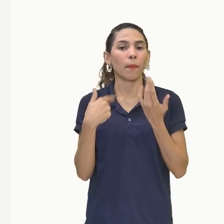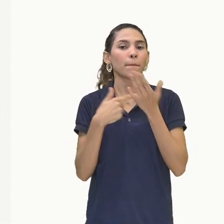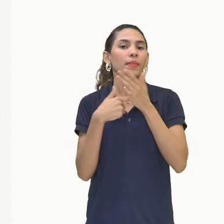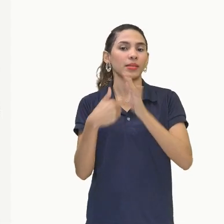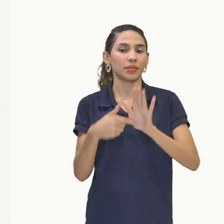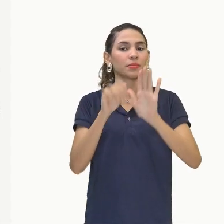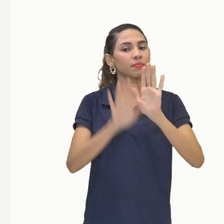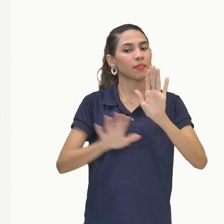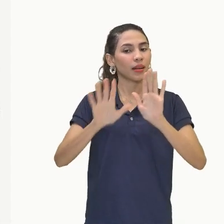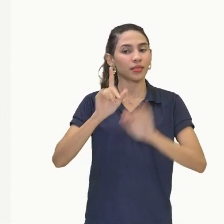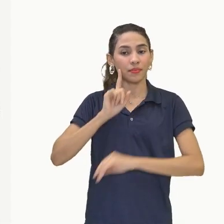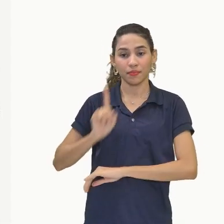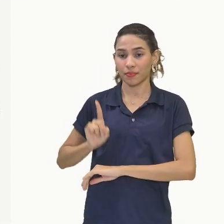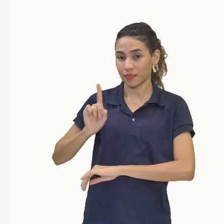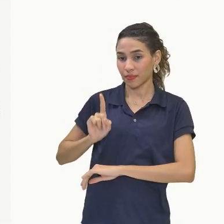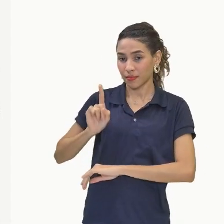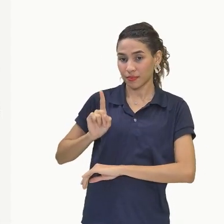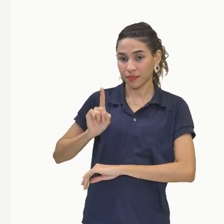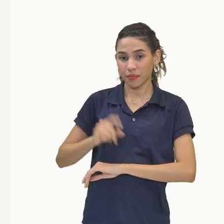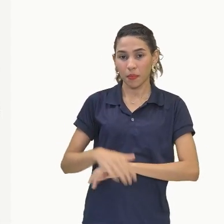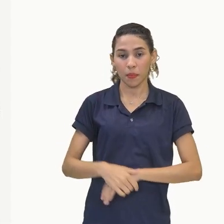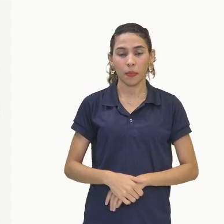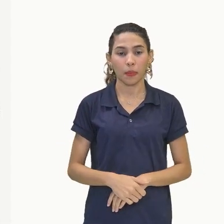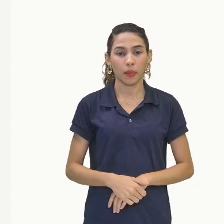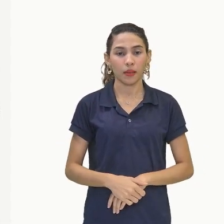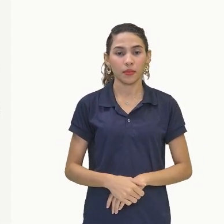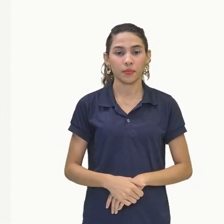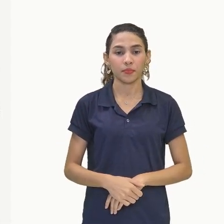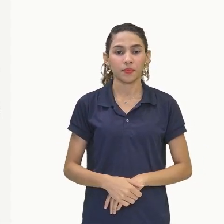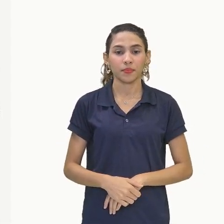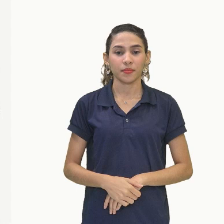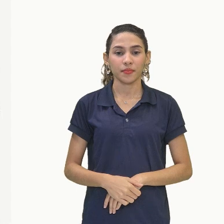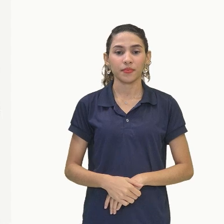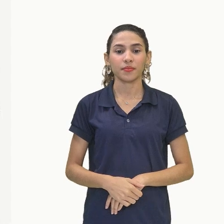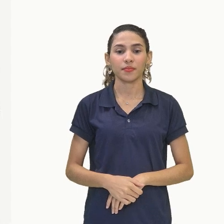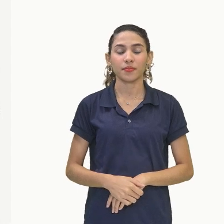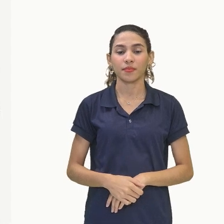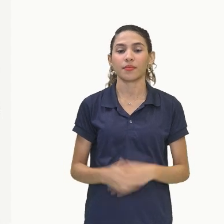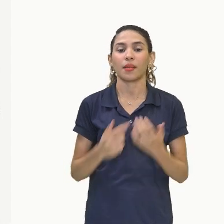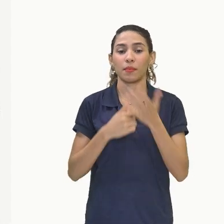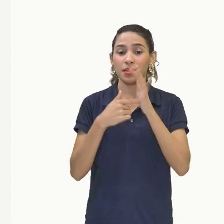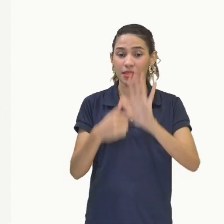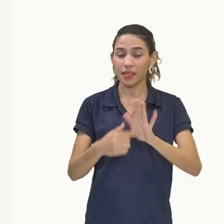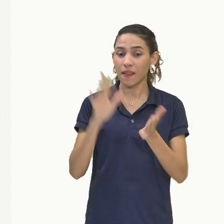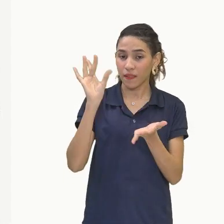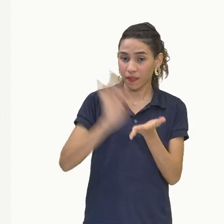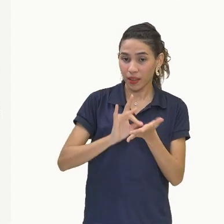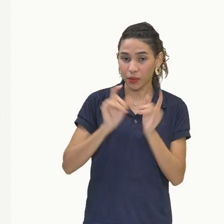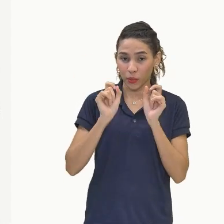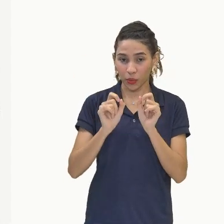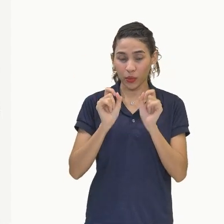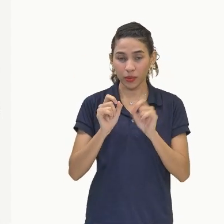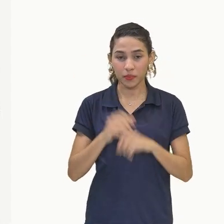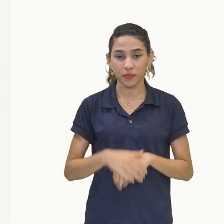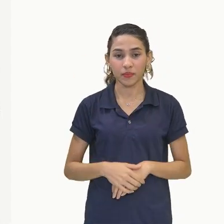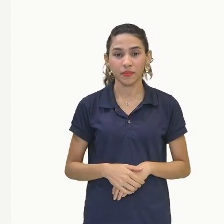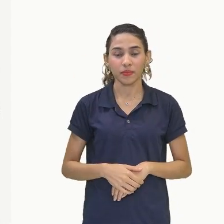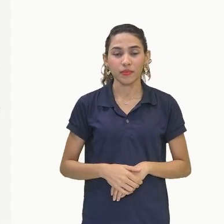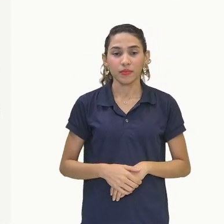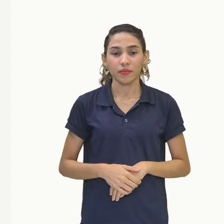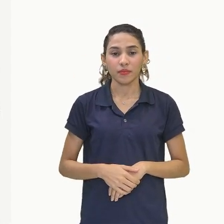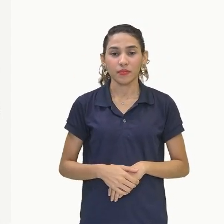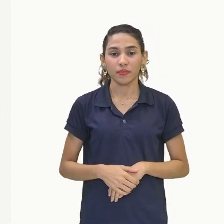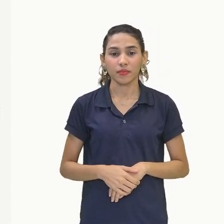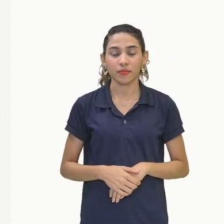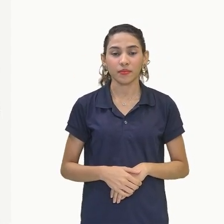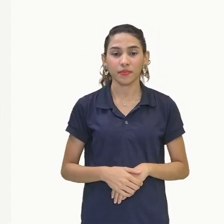esta imagem. E esta imagem aqui representa muito bem quando se fala